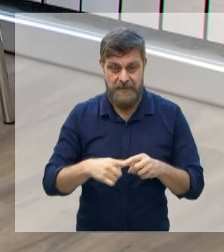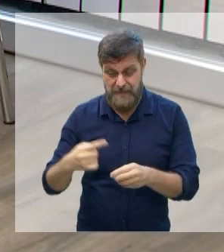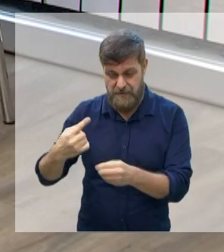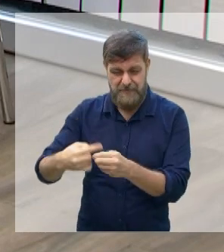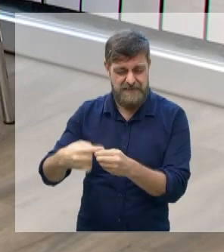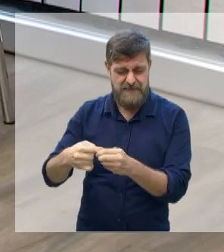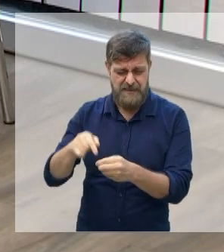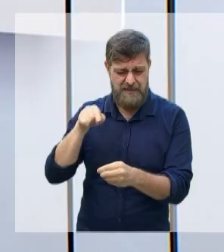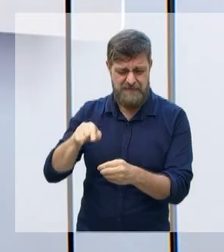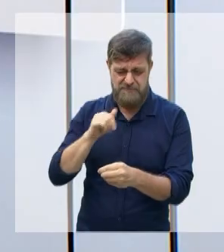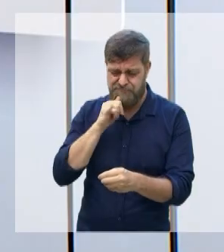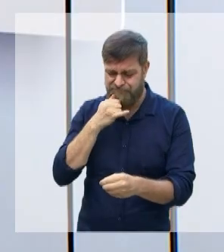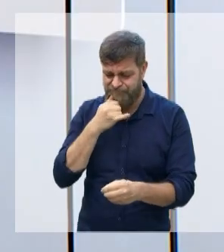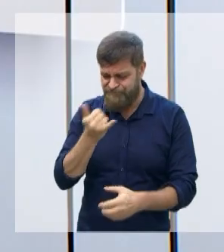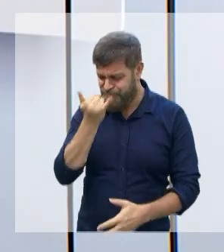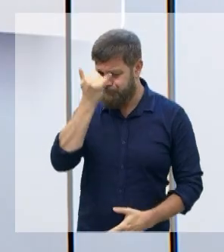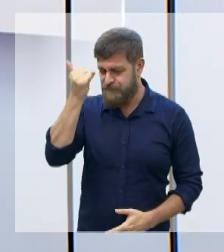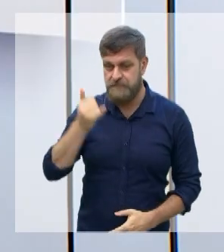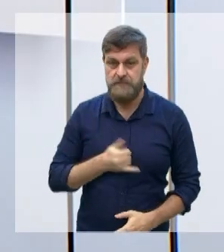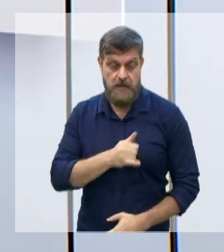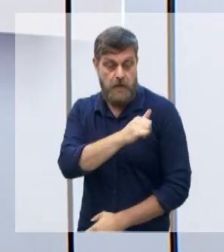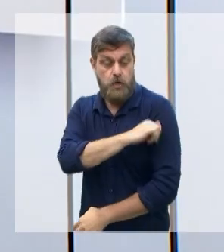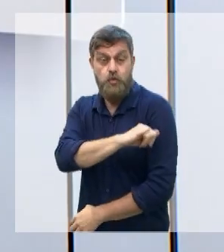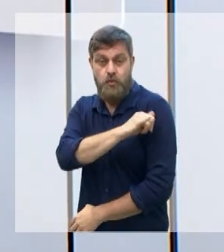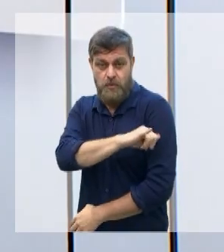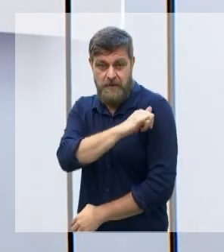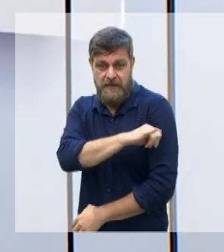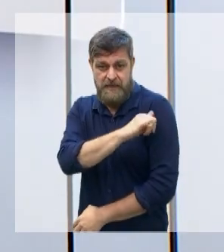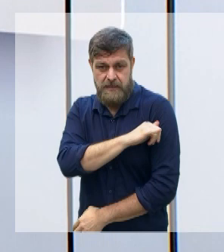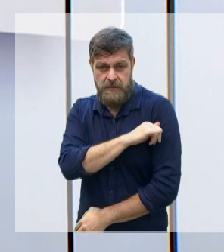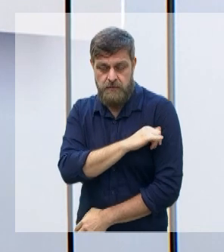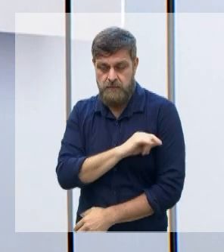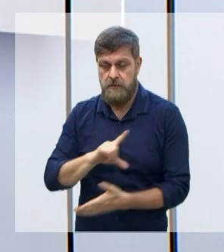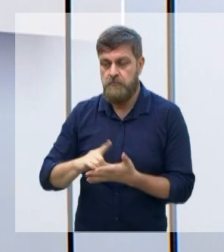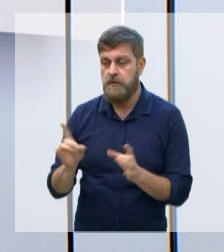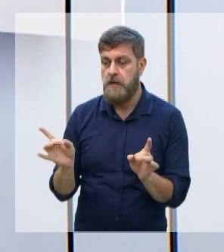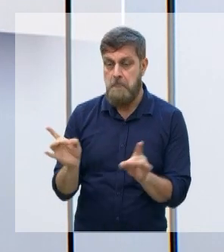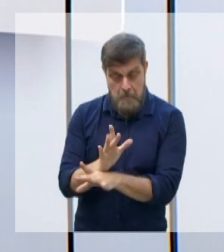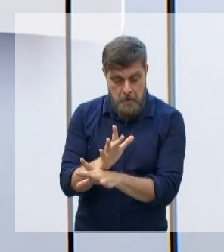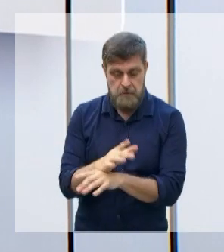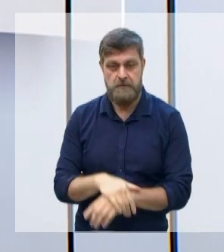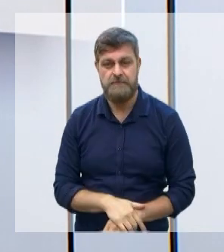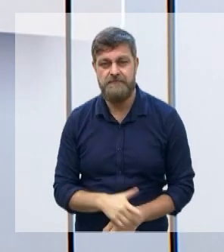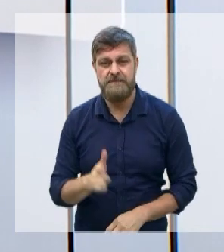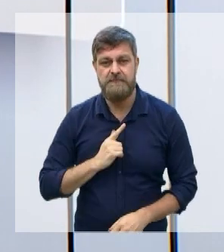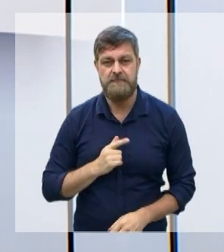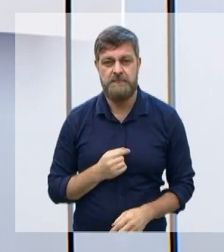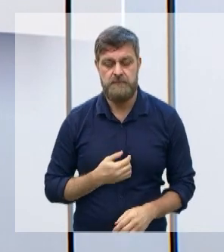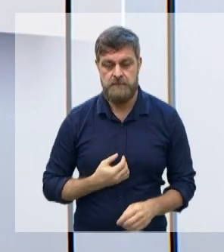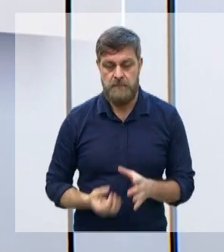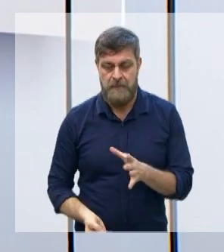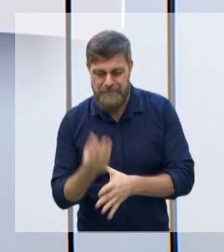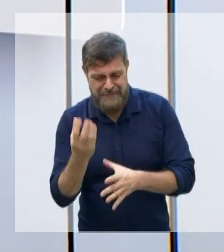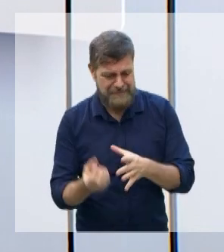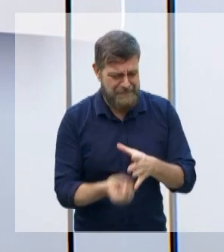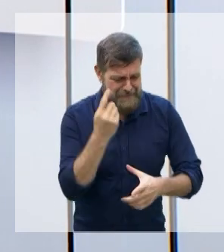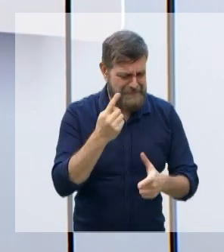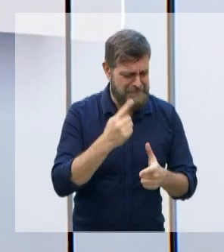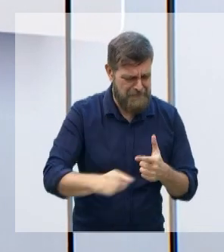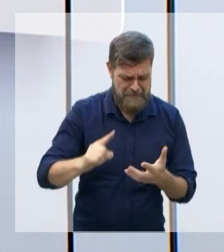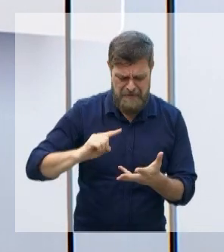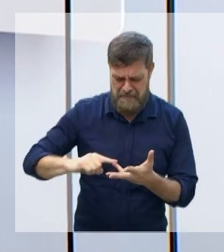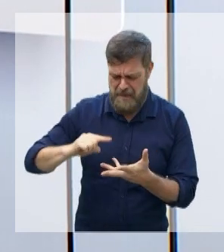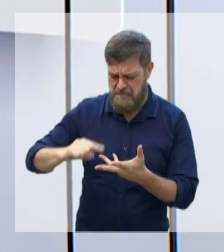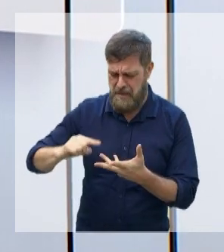cidade podemos dizer aqui do rio de janeiro após a conclusão aparece o diversos problemas com o